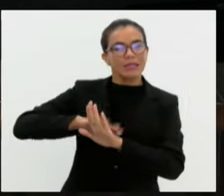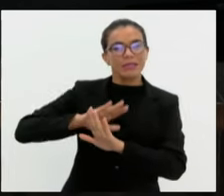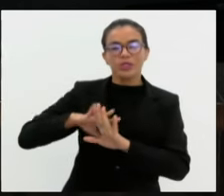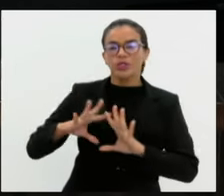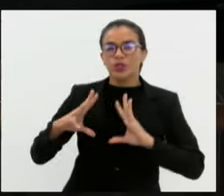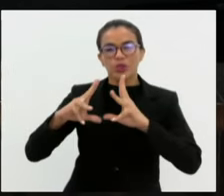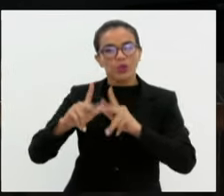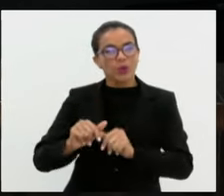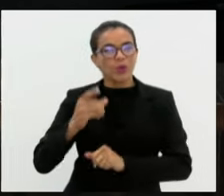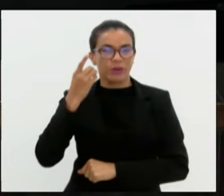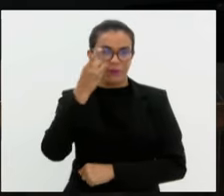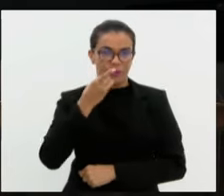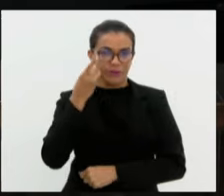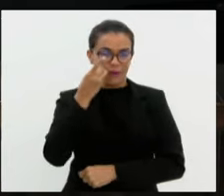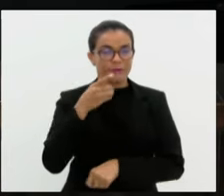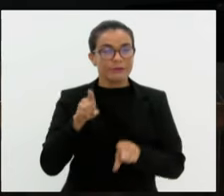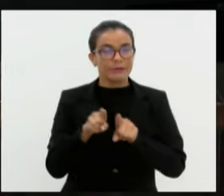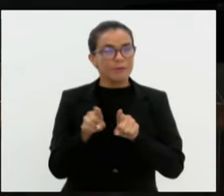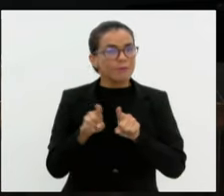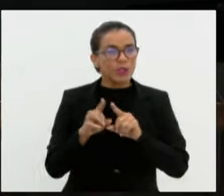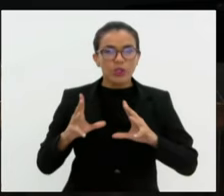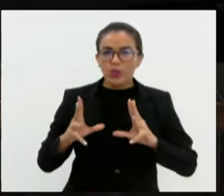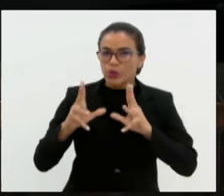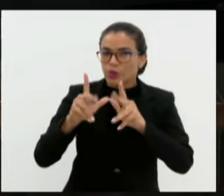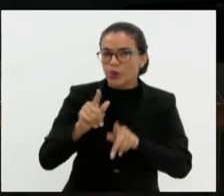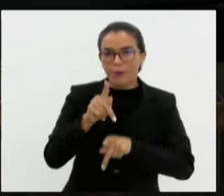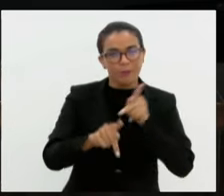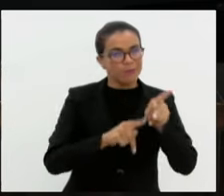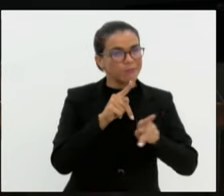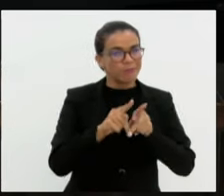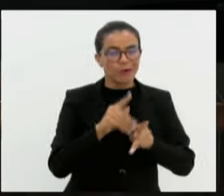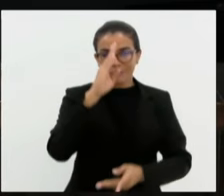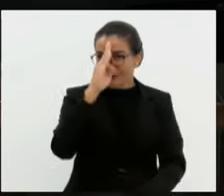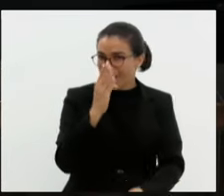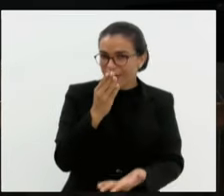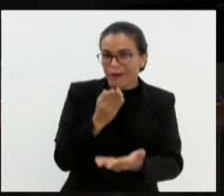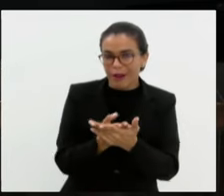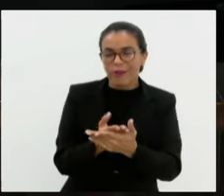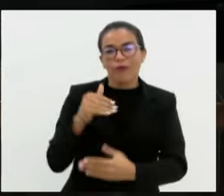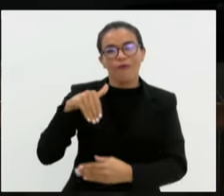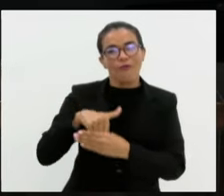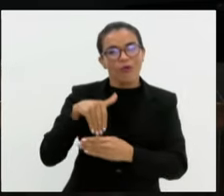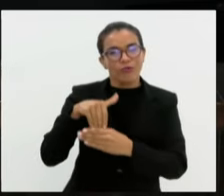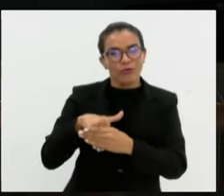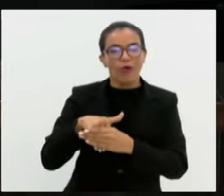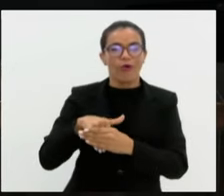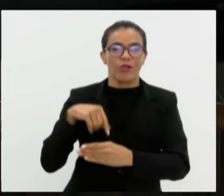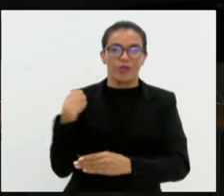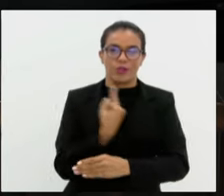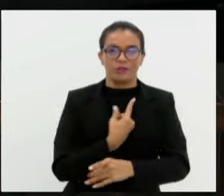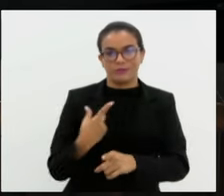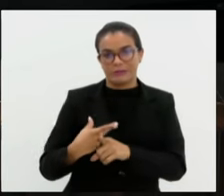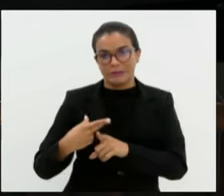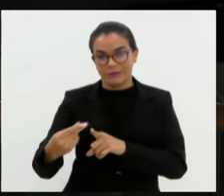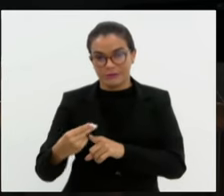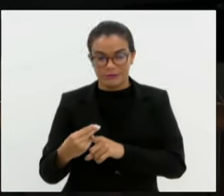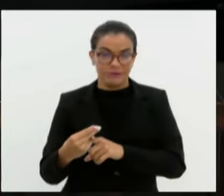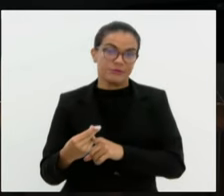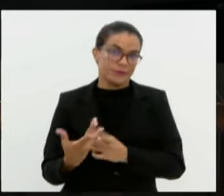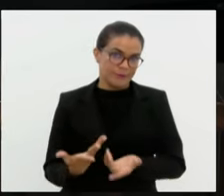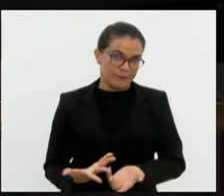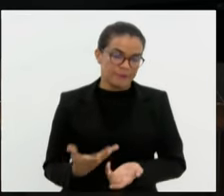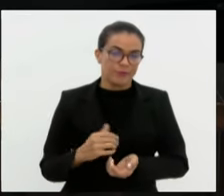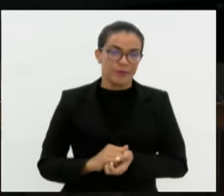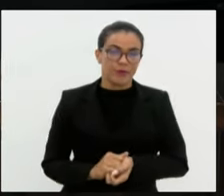do parlamentar e todos que botaram aqui, toda a população que tem ele como representante do Estado. Então, Deus